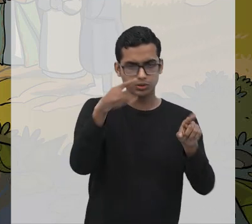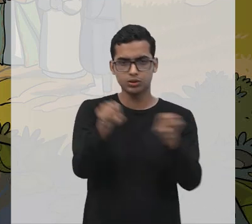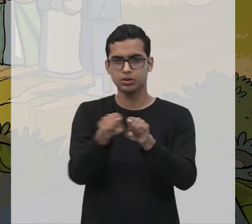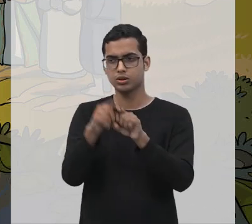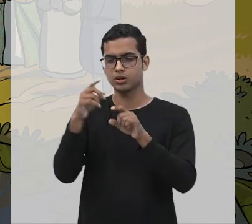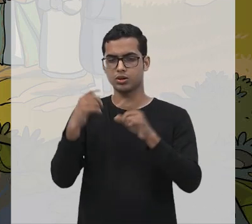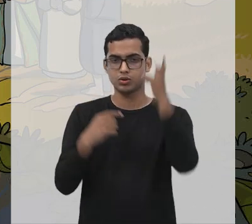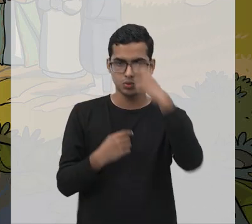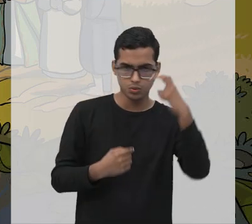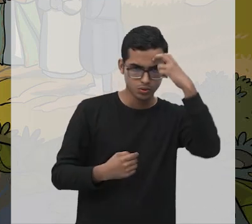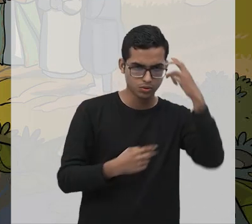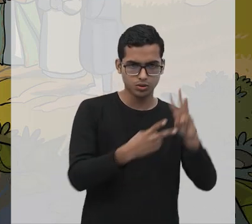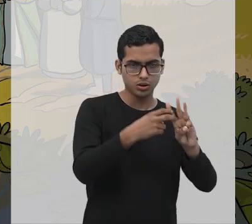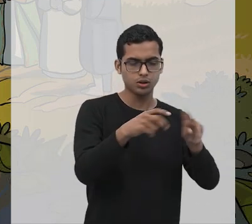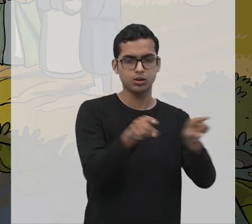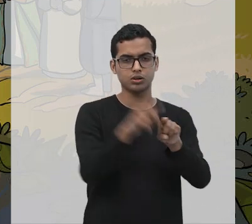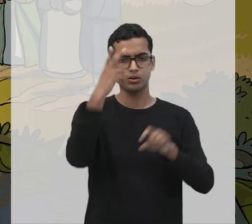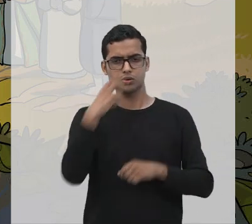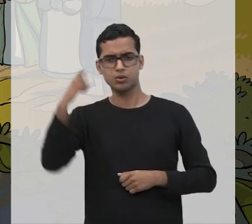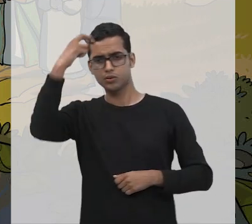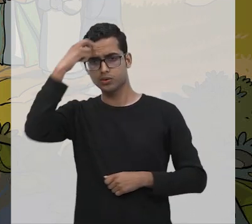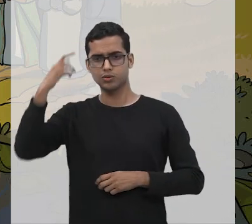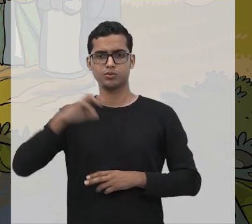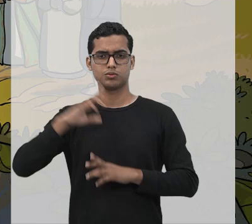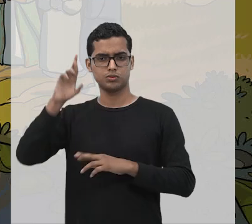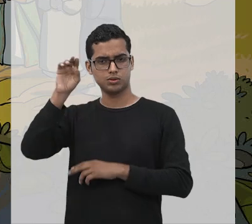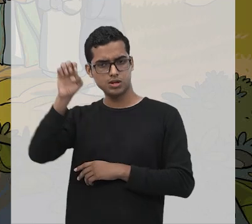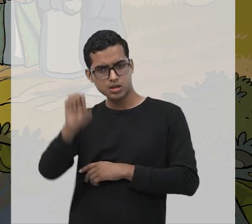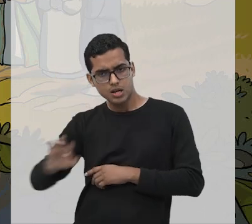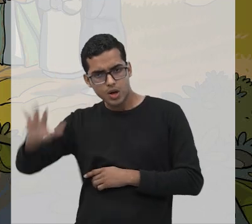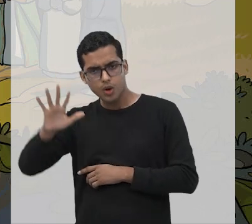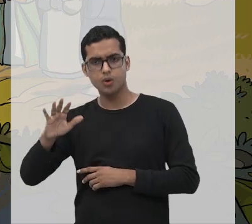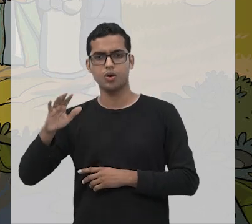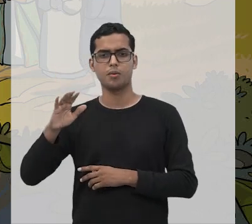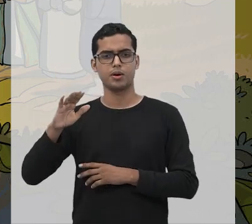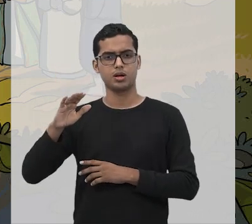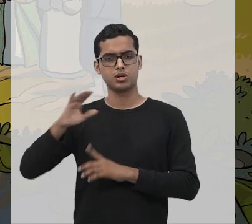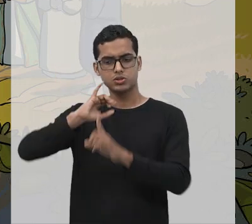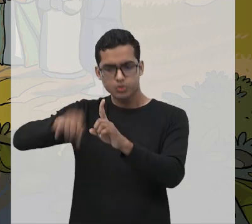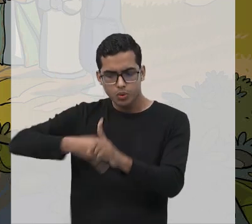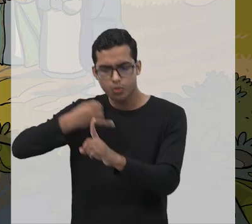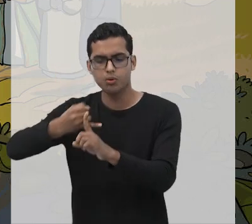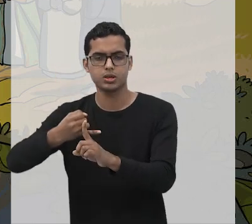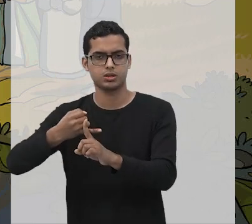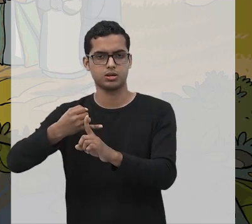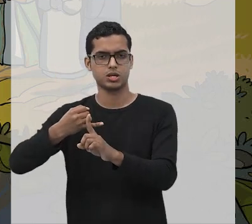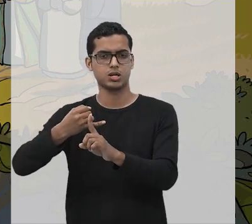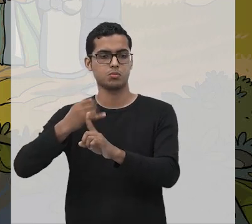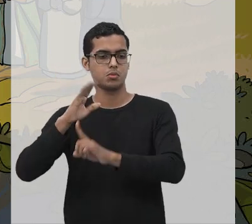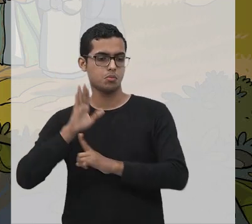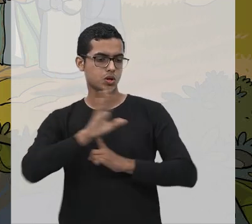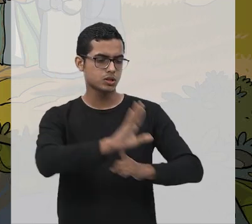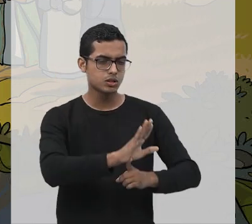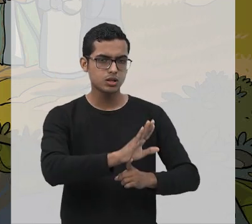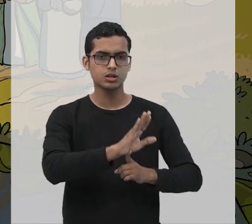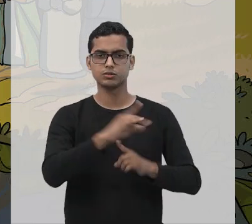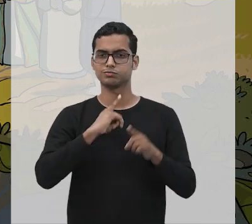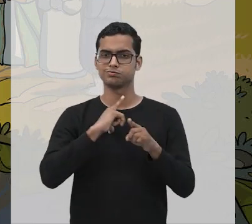e trazer ali uma ação cênica, né? Porque a intenção